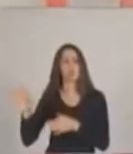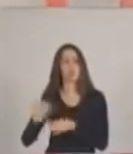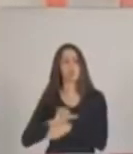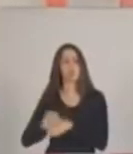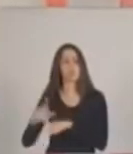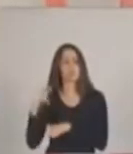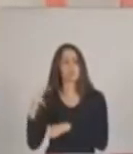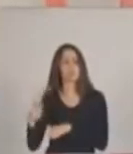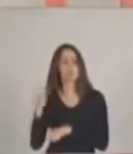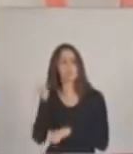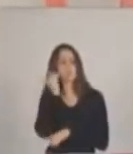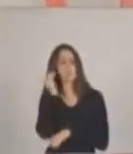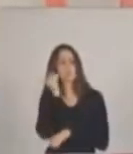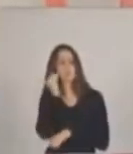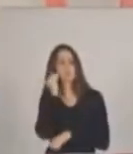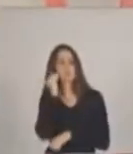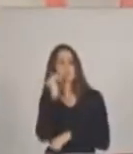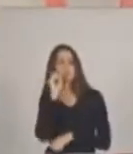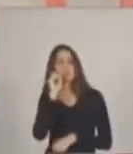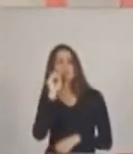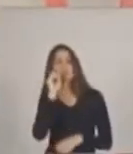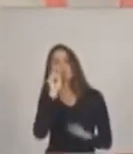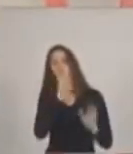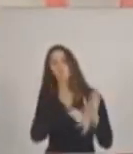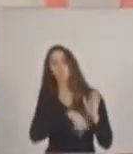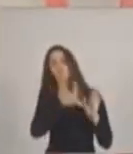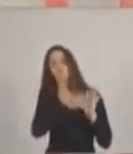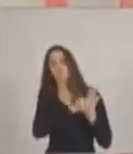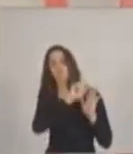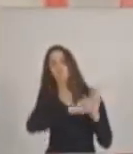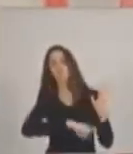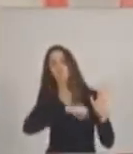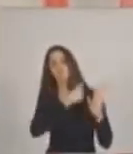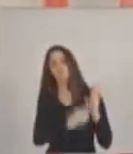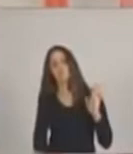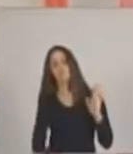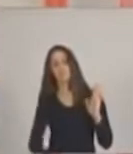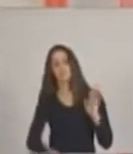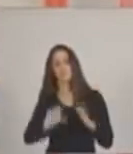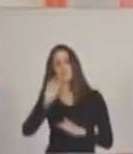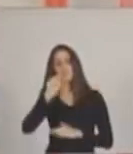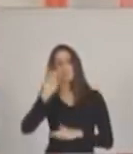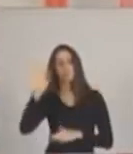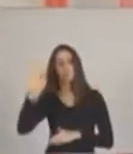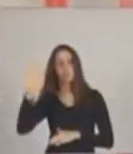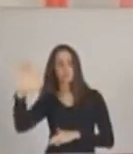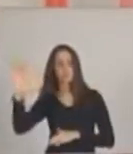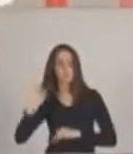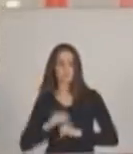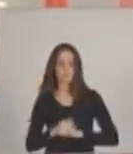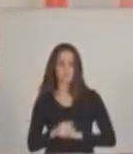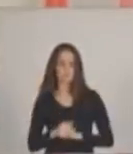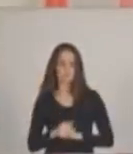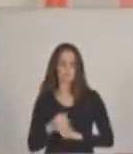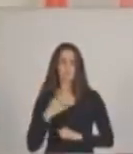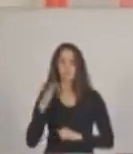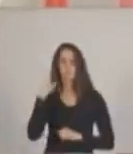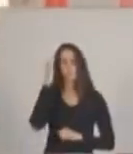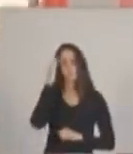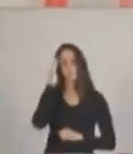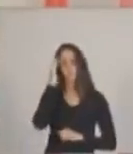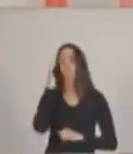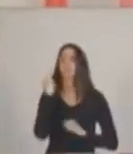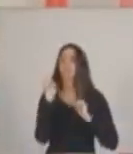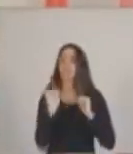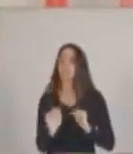para tentar derrubar essa matéria no Supremo Tribunal Federal, acredito eu. Que ele pode pedir